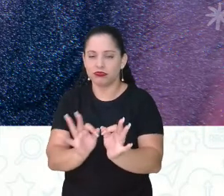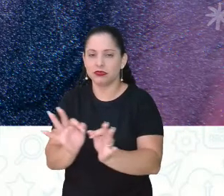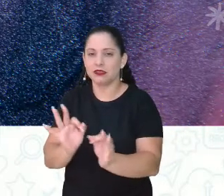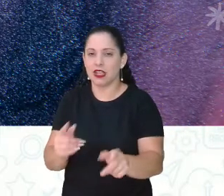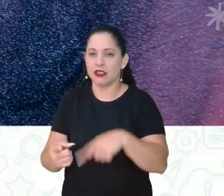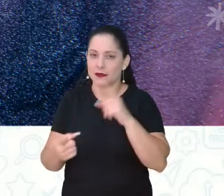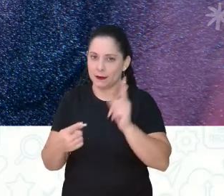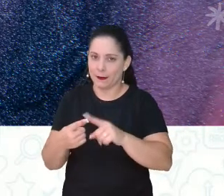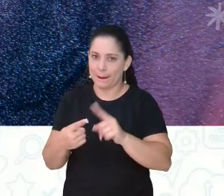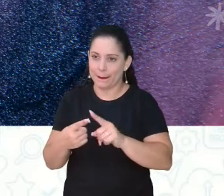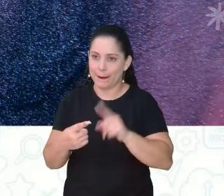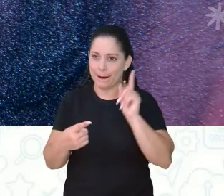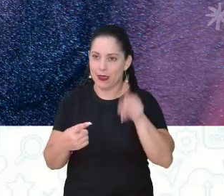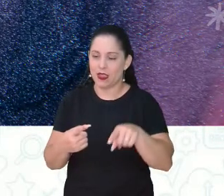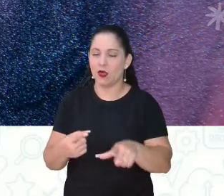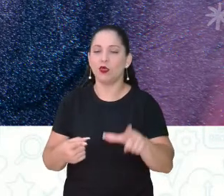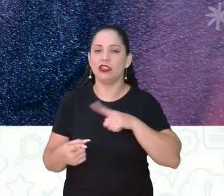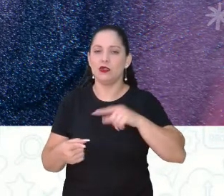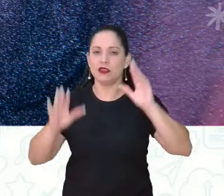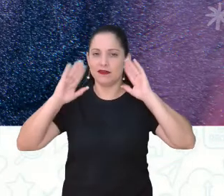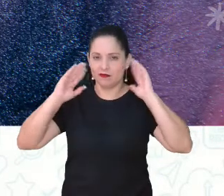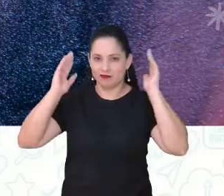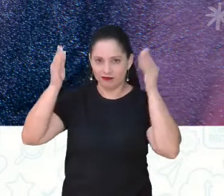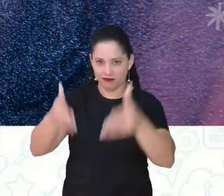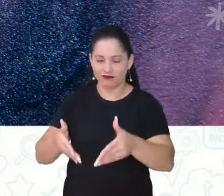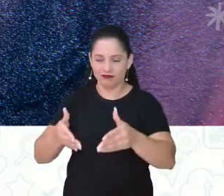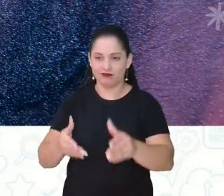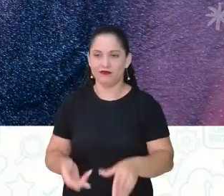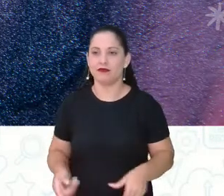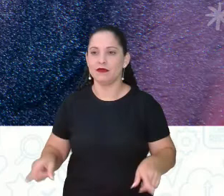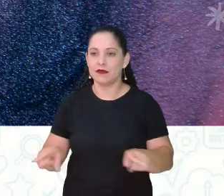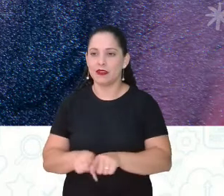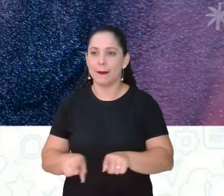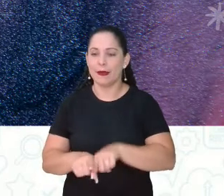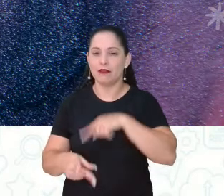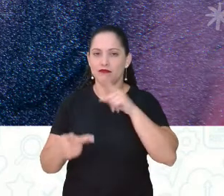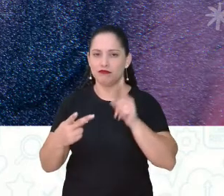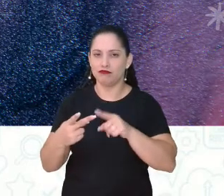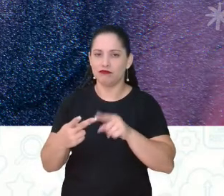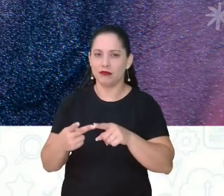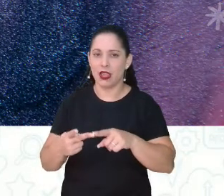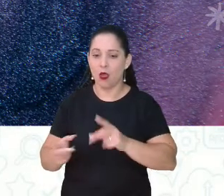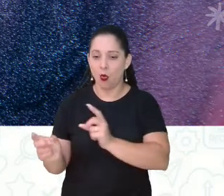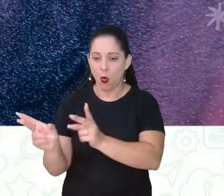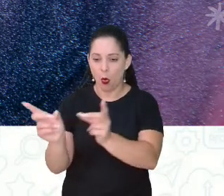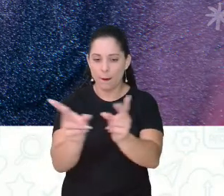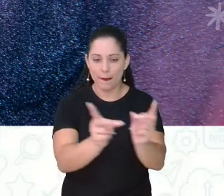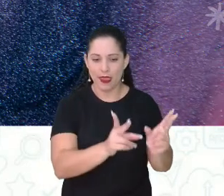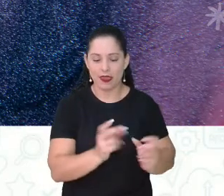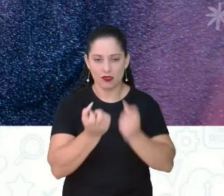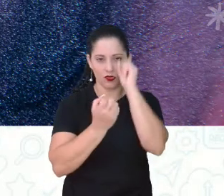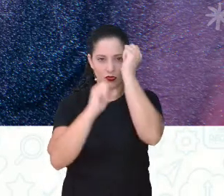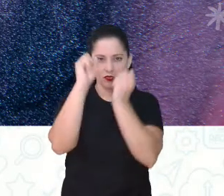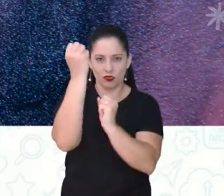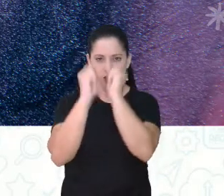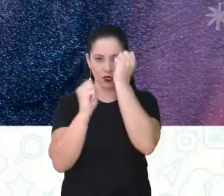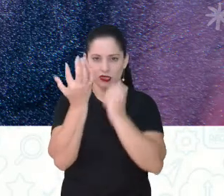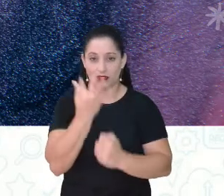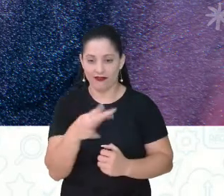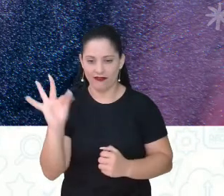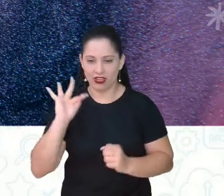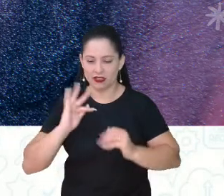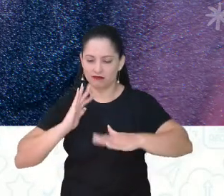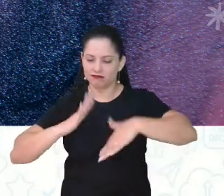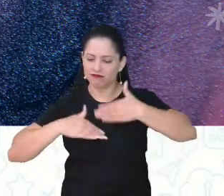primeiro momento aí tinha esse ideal. Desenvolver o comércio e a indústria na França,